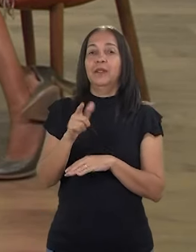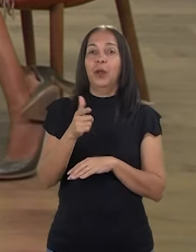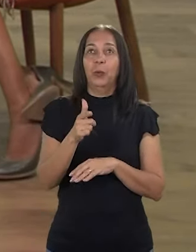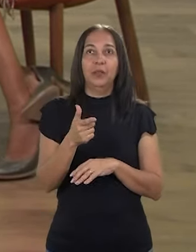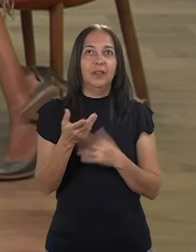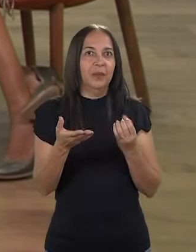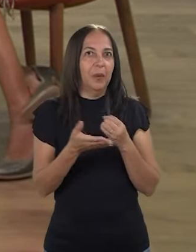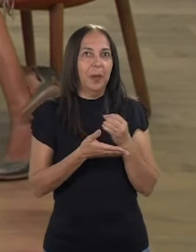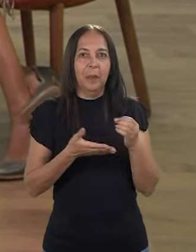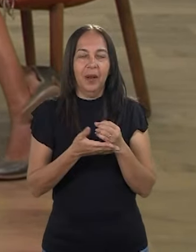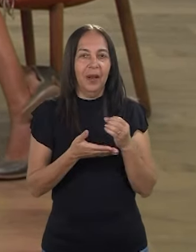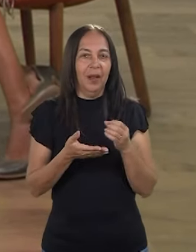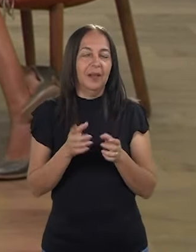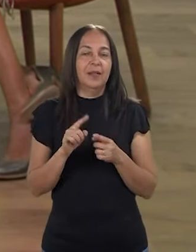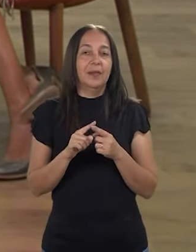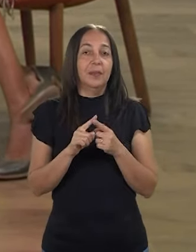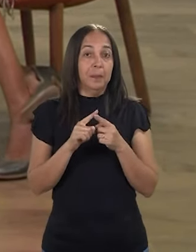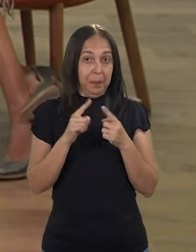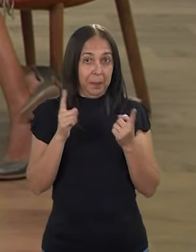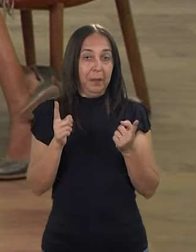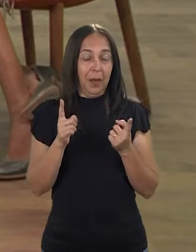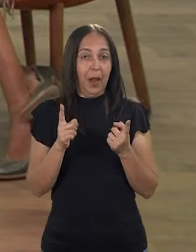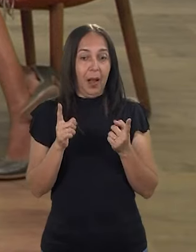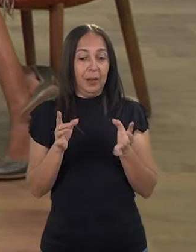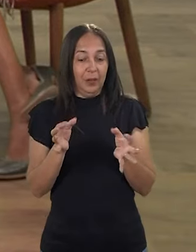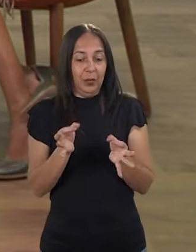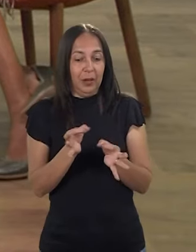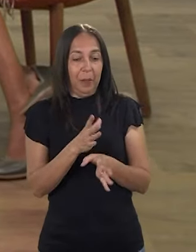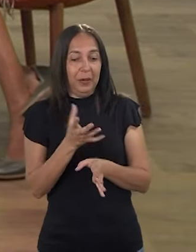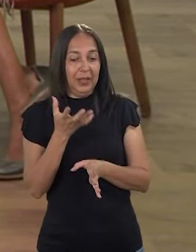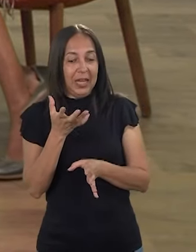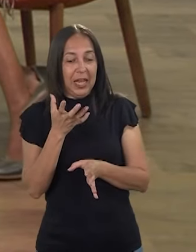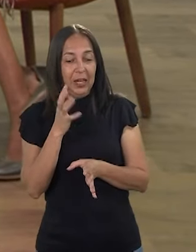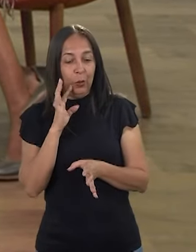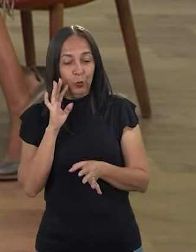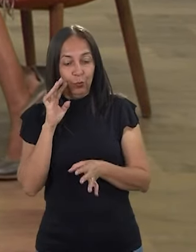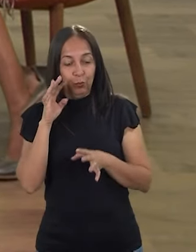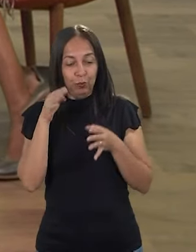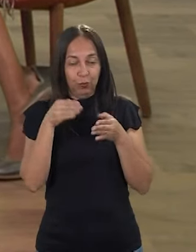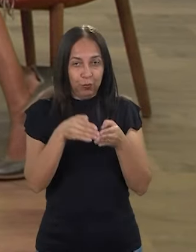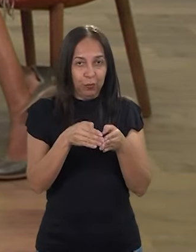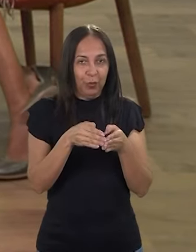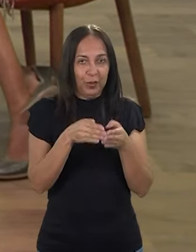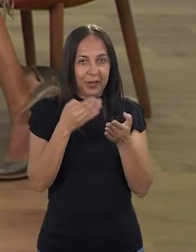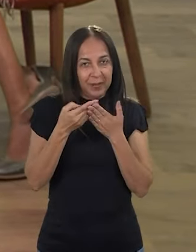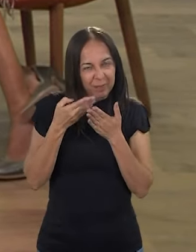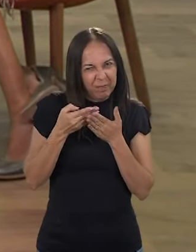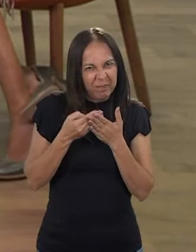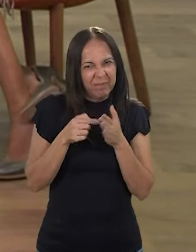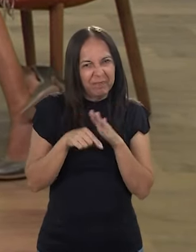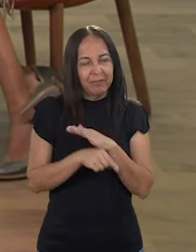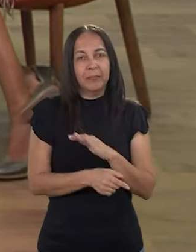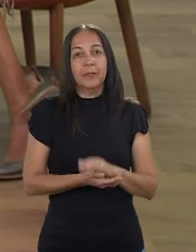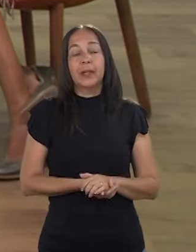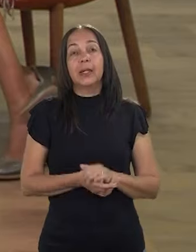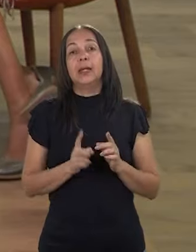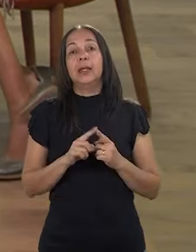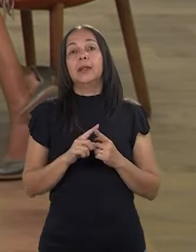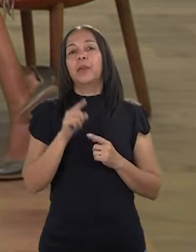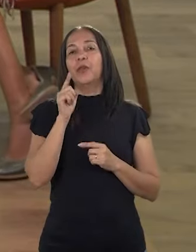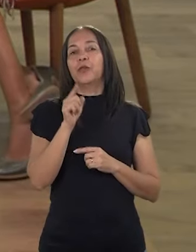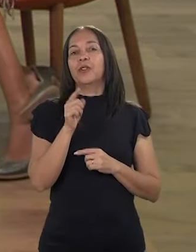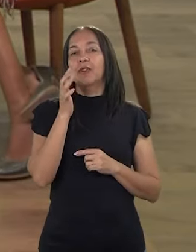não vou não vou mentir para vocês mas tô encerrando aqui com a vontade de me especializar bastante sobre o tema E